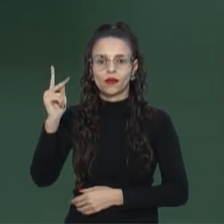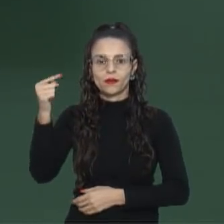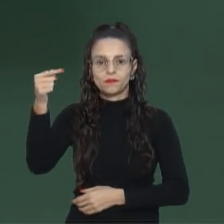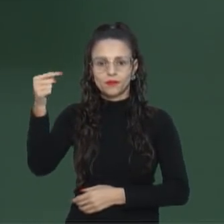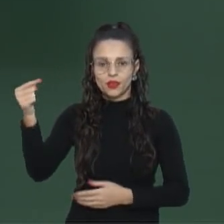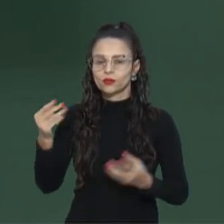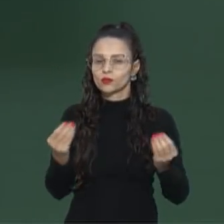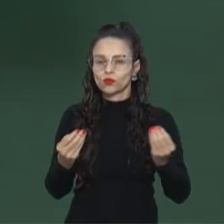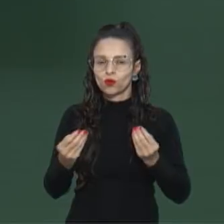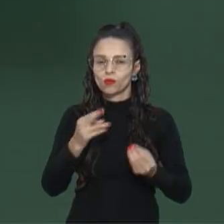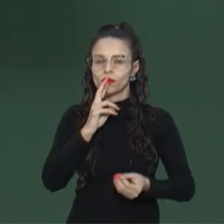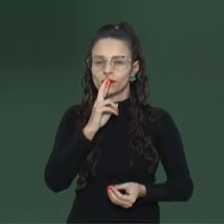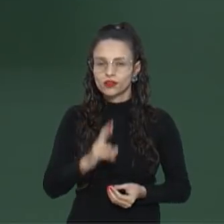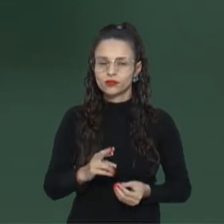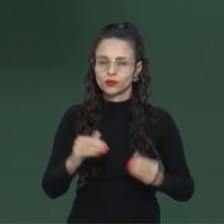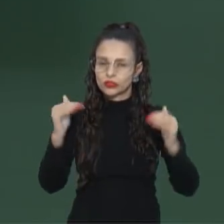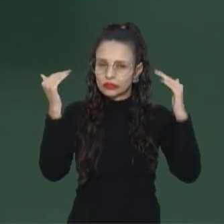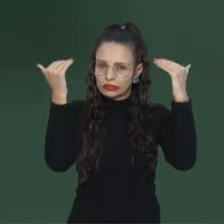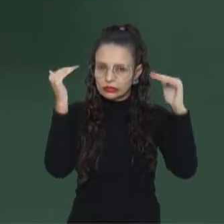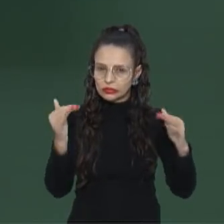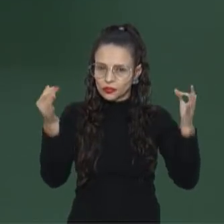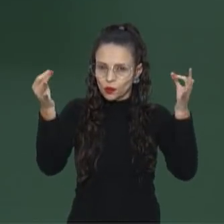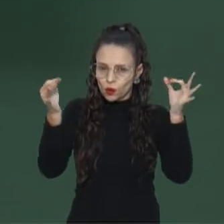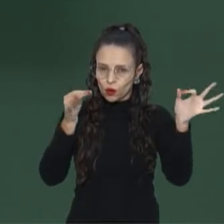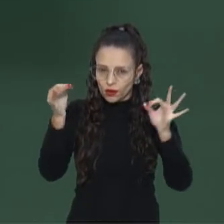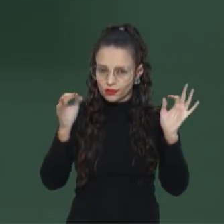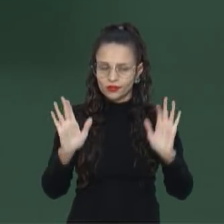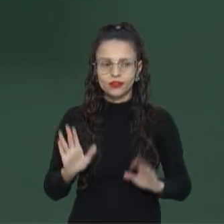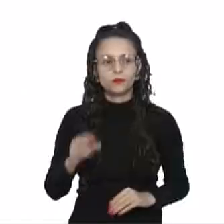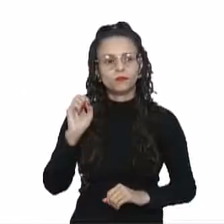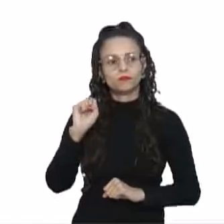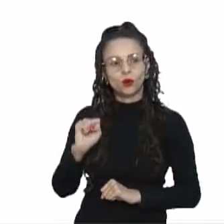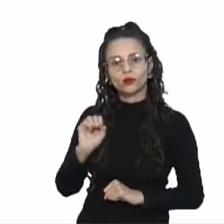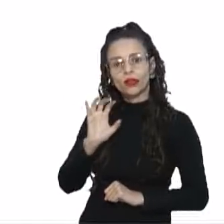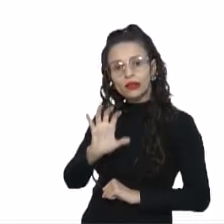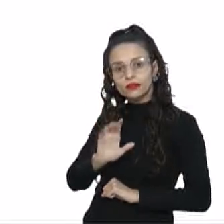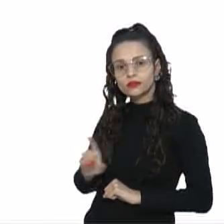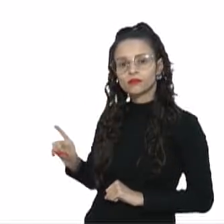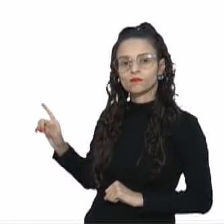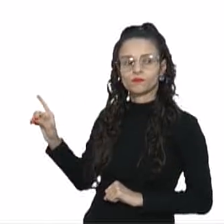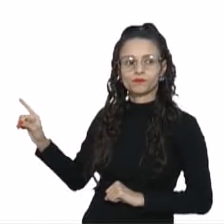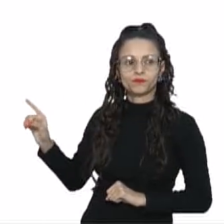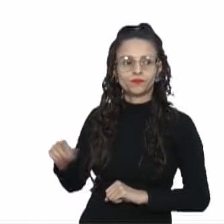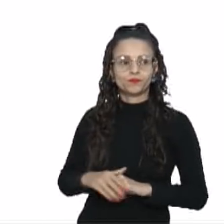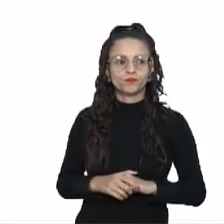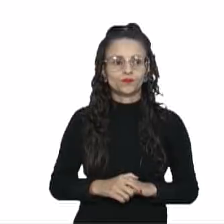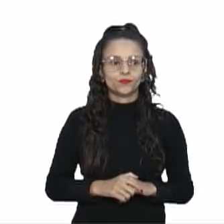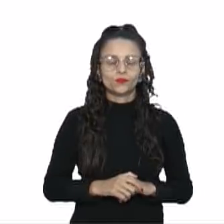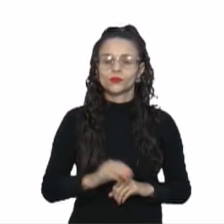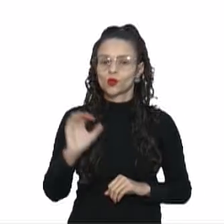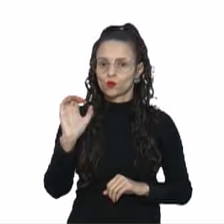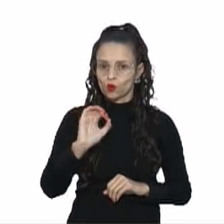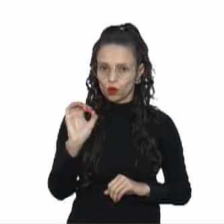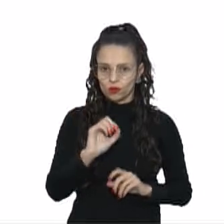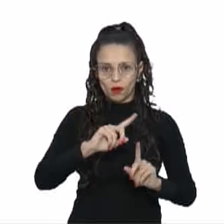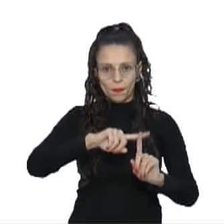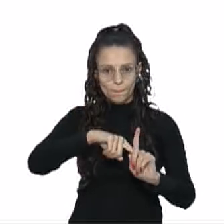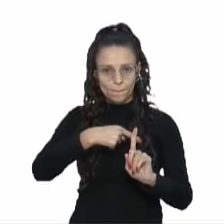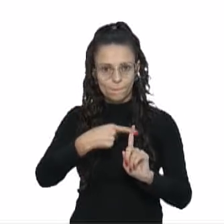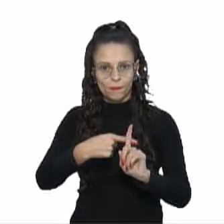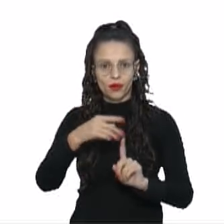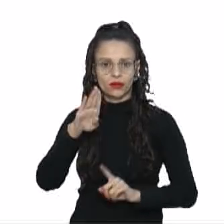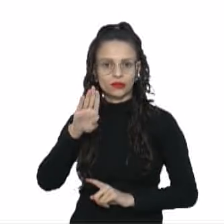essa resposta mais bem organizada no seu caderno? Você pode colocar nessa forma: um óxido mais uma